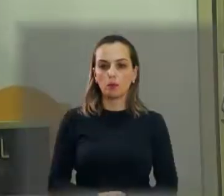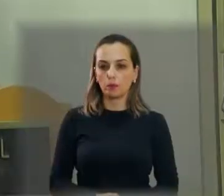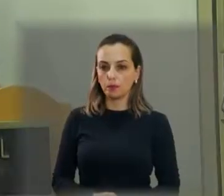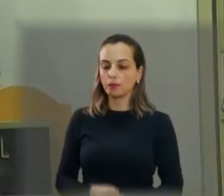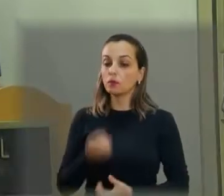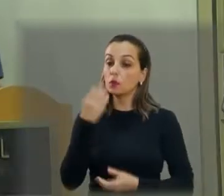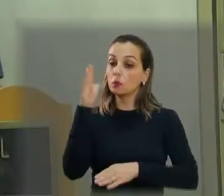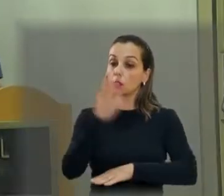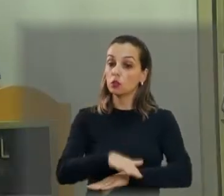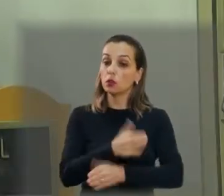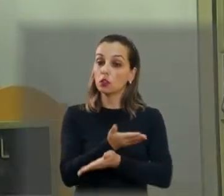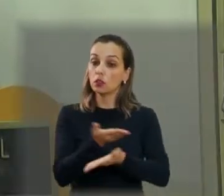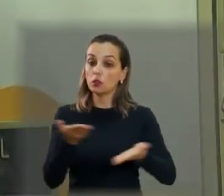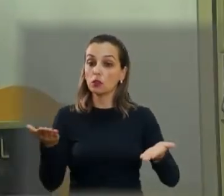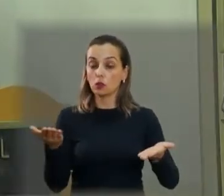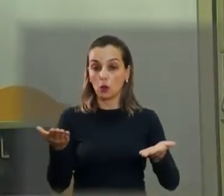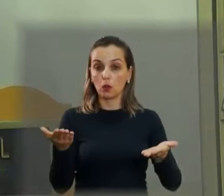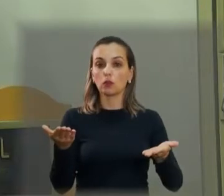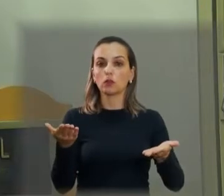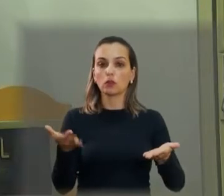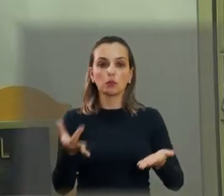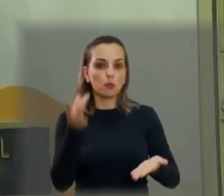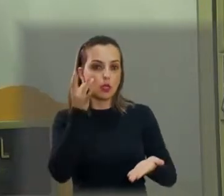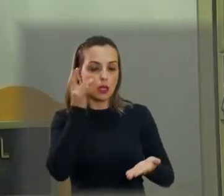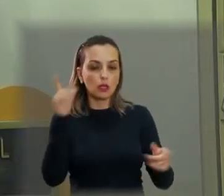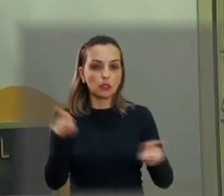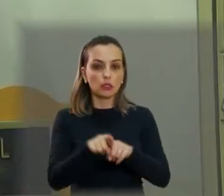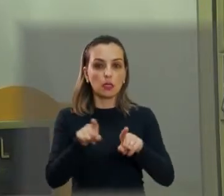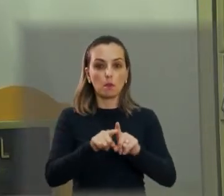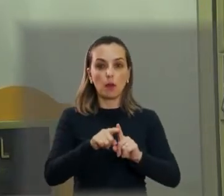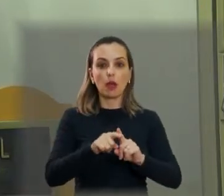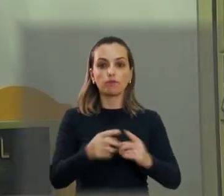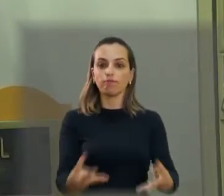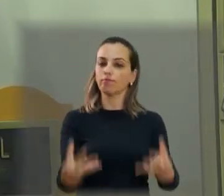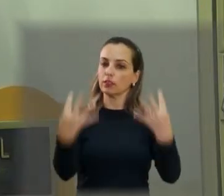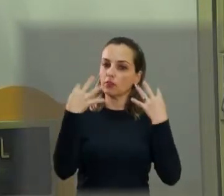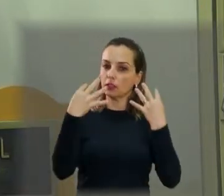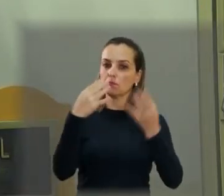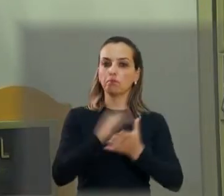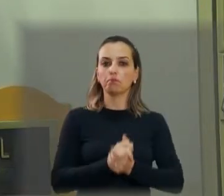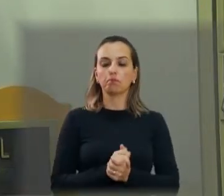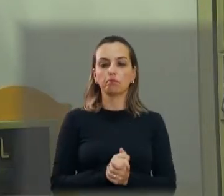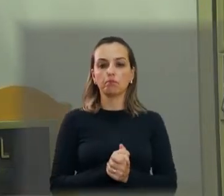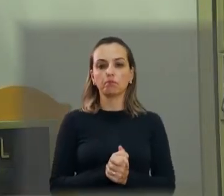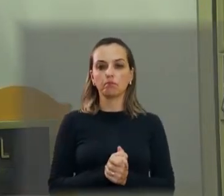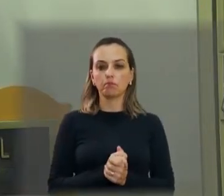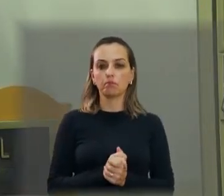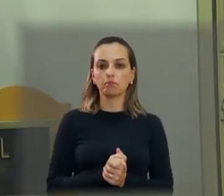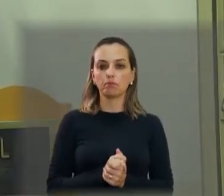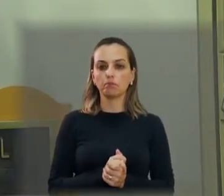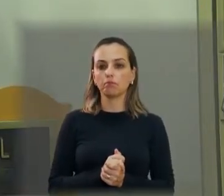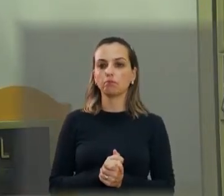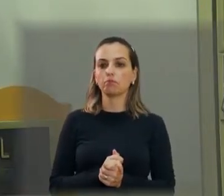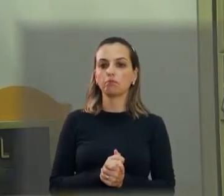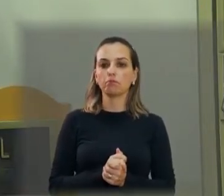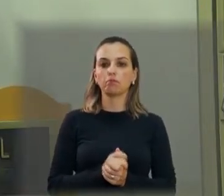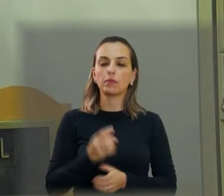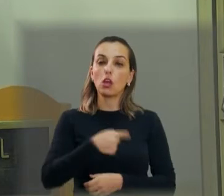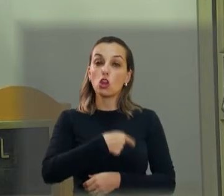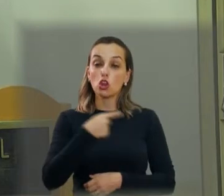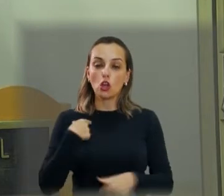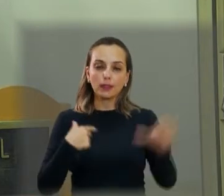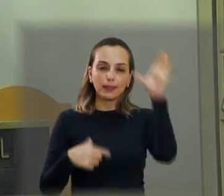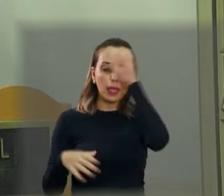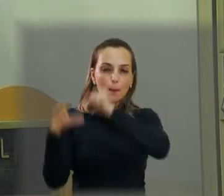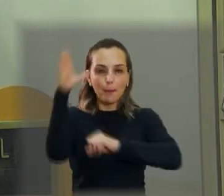Boa noite a todos os presentes, a todos que nos acompanham remotamente. A gente aprendeu bastante com a